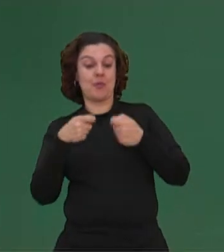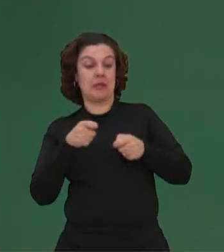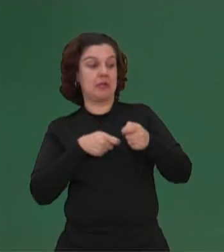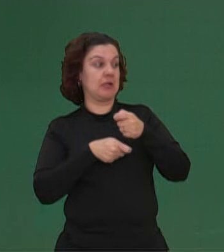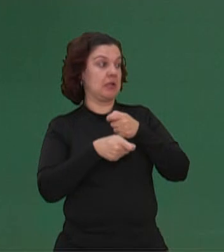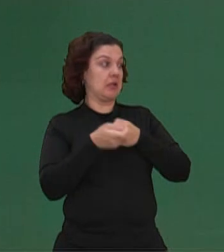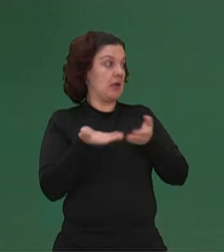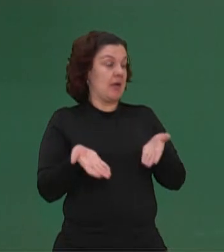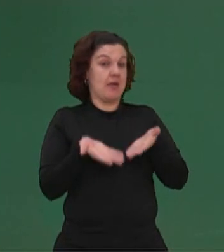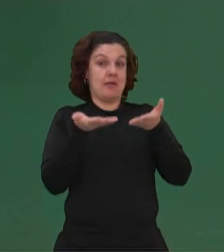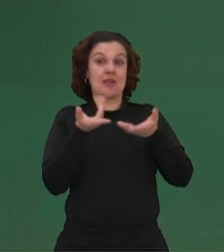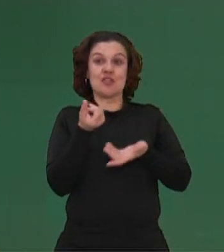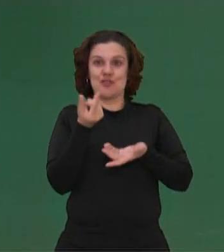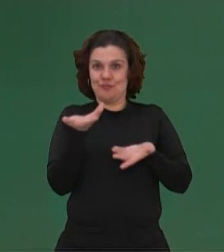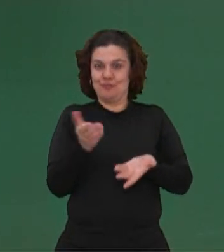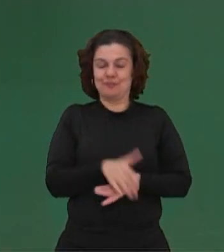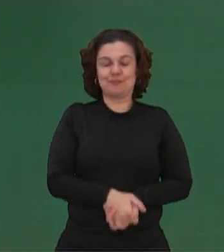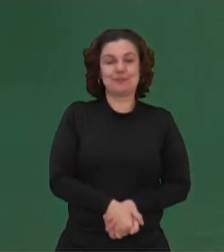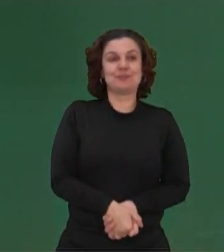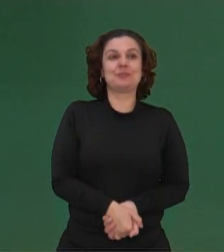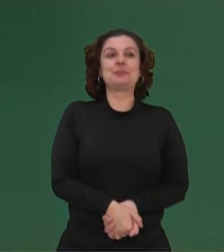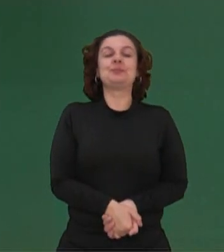continuar ganhar dinheiro.